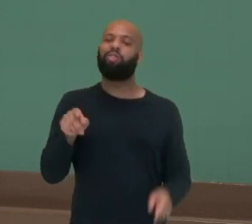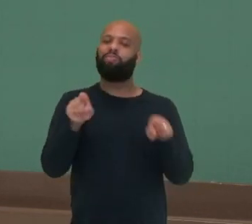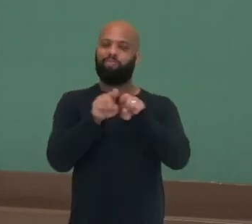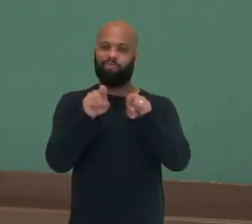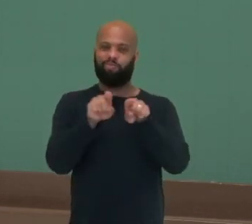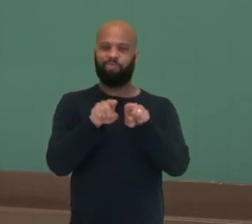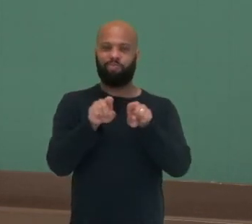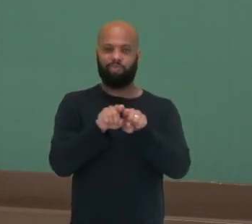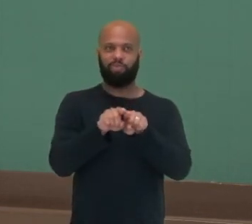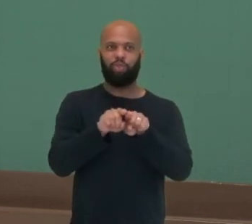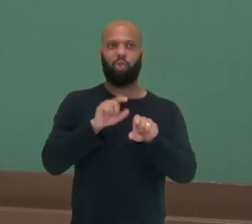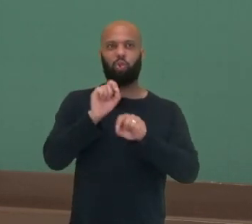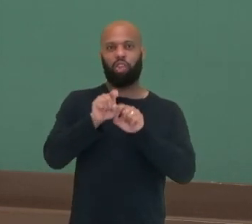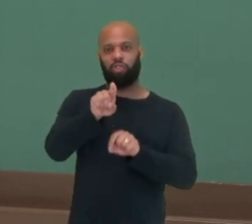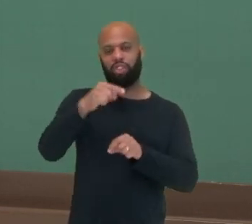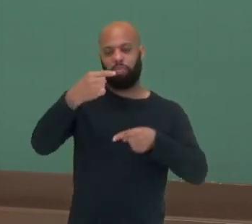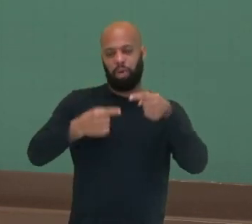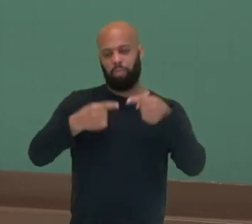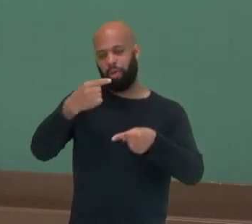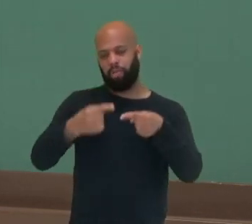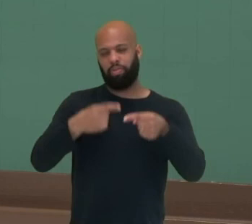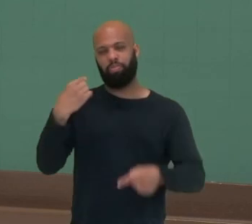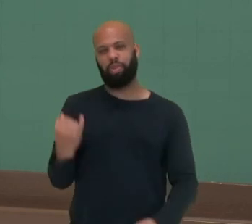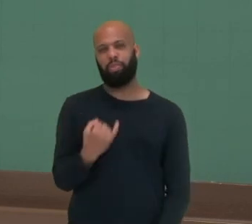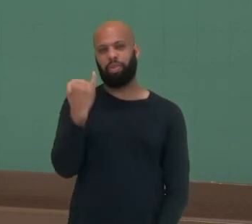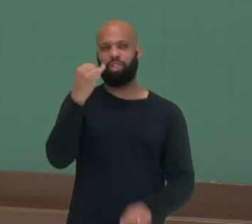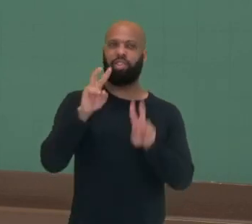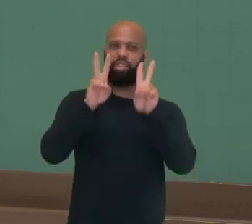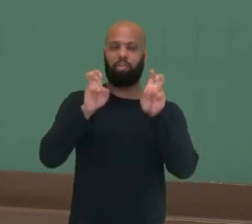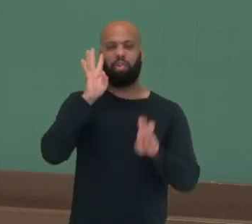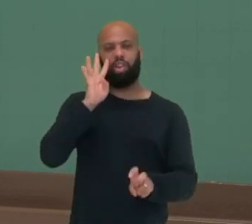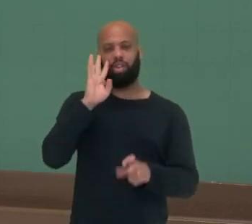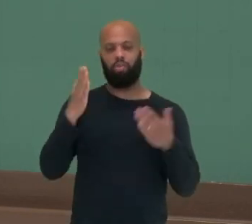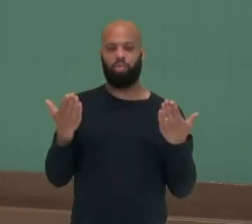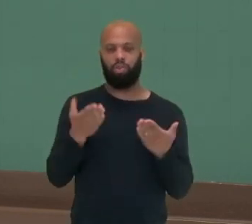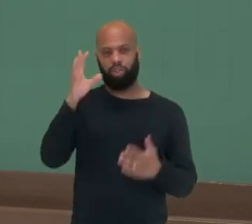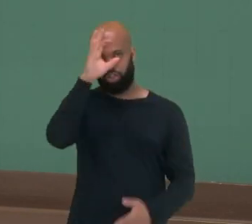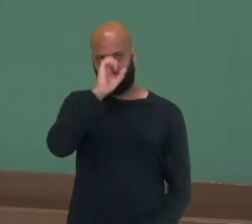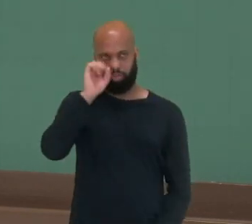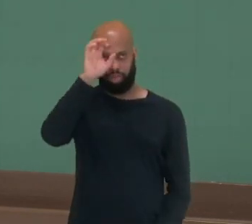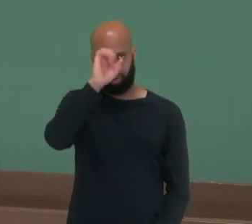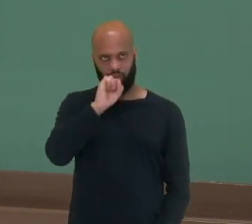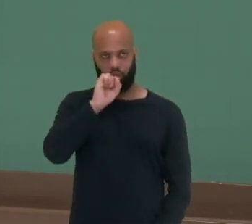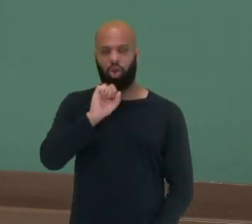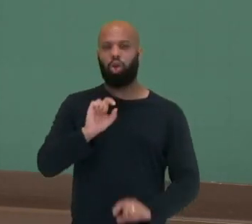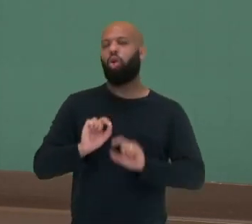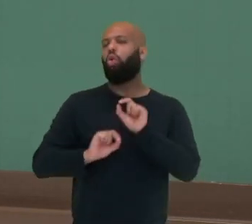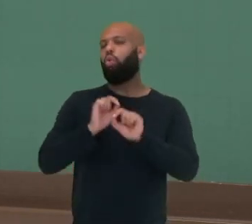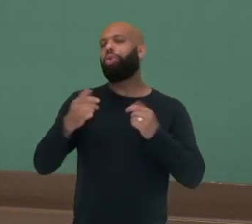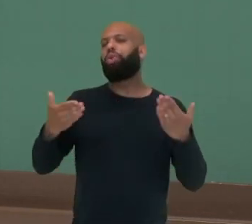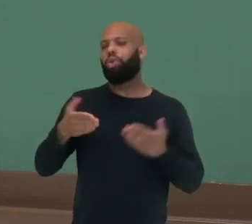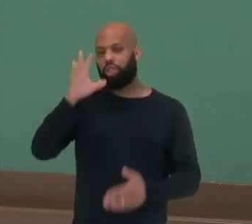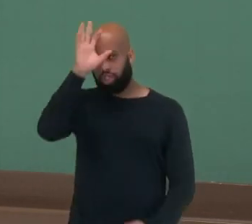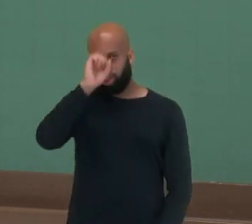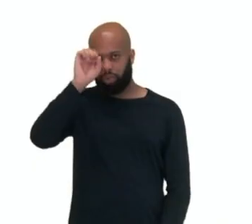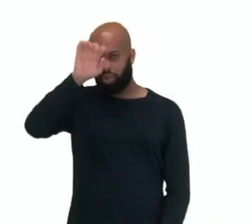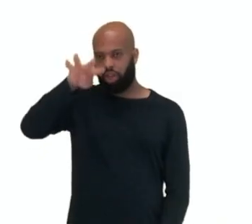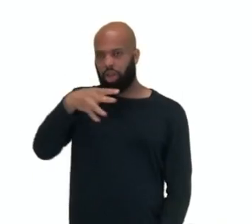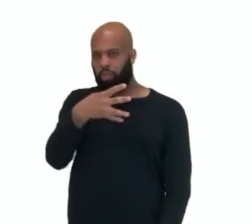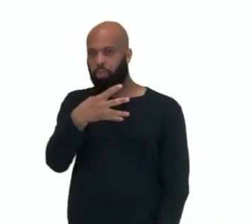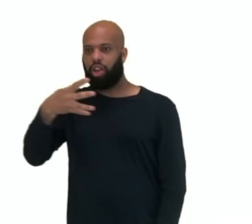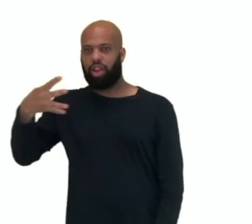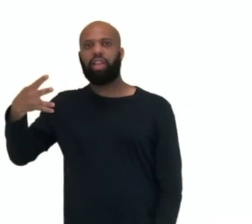professores, exatamente para vocês discutirem esse tema que nós trabalhamos no vídeo de hoje. Concluindo então, planilhas eletrônicas